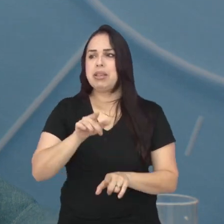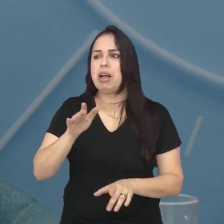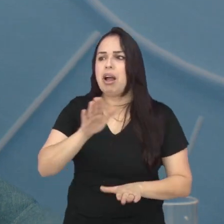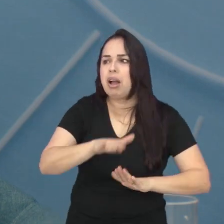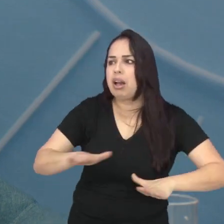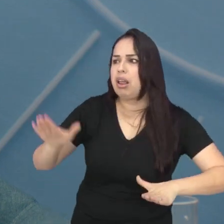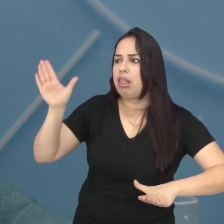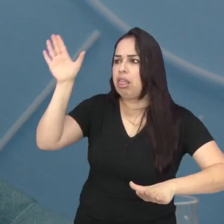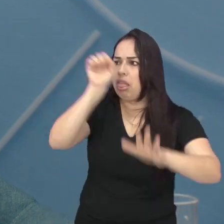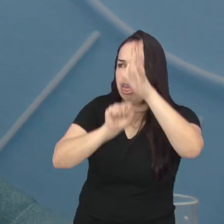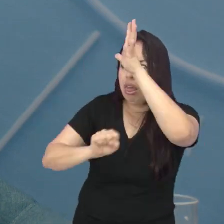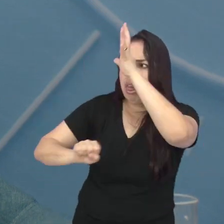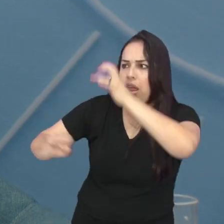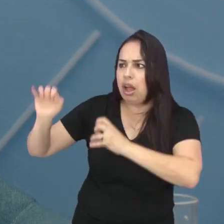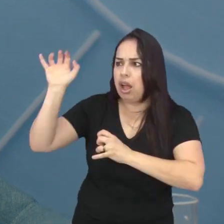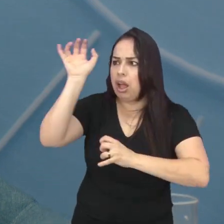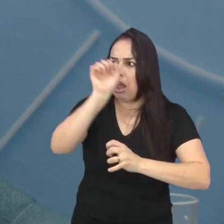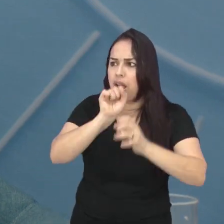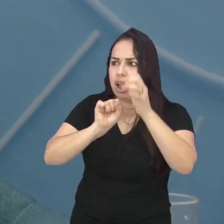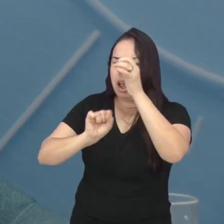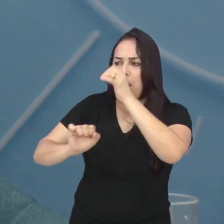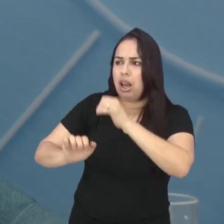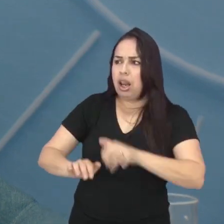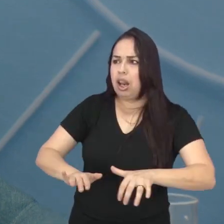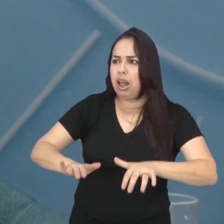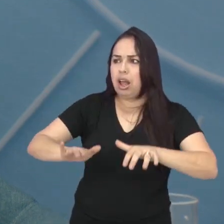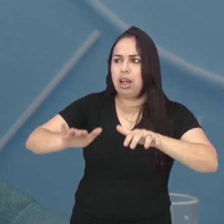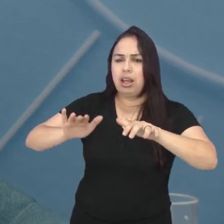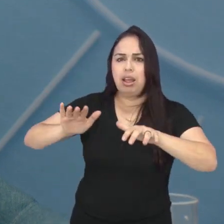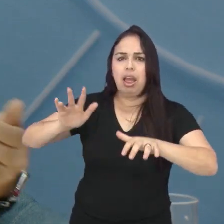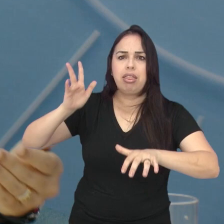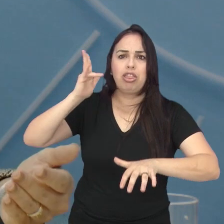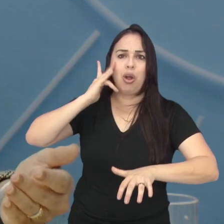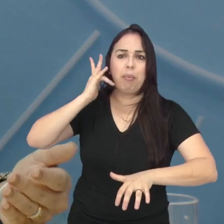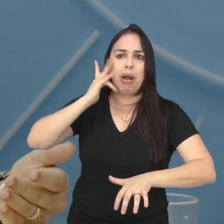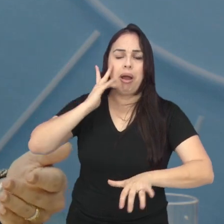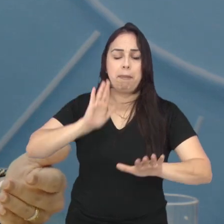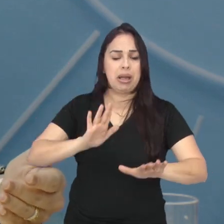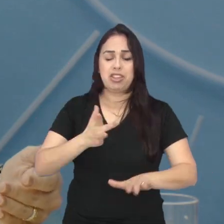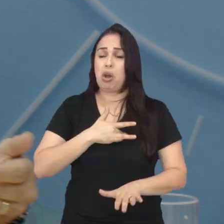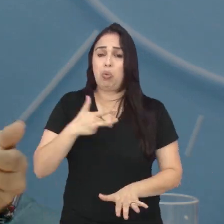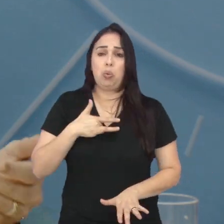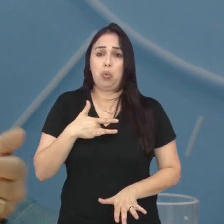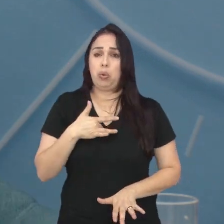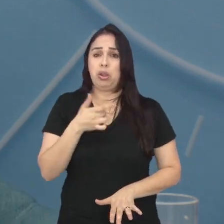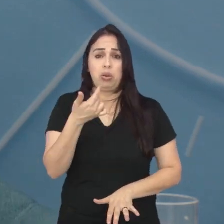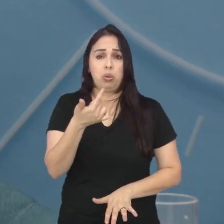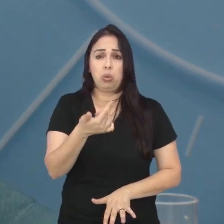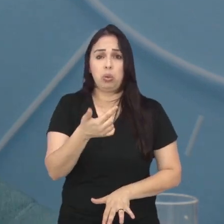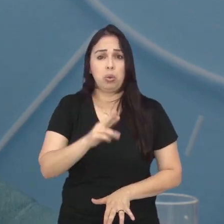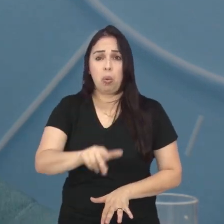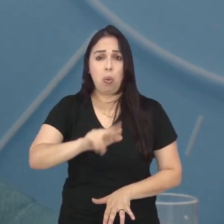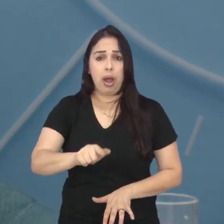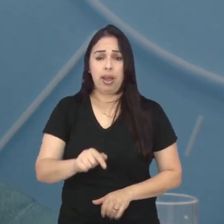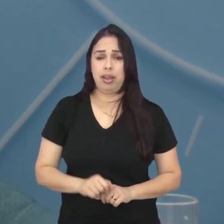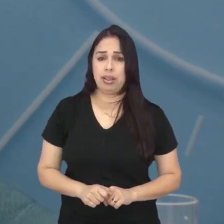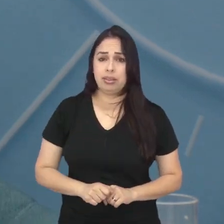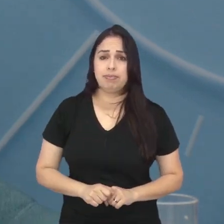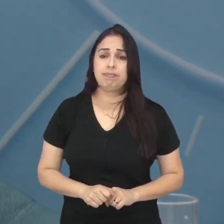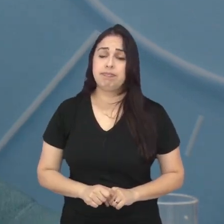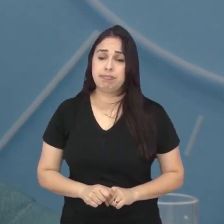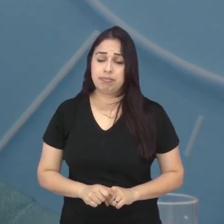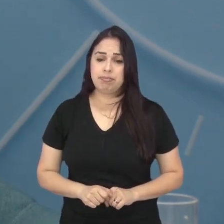enxergando, aprendendo que aquilo é o normal, sendo que seria muito mais saudável para a criança viver numa relação sem viver